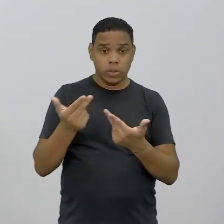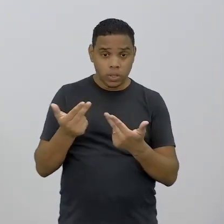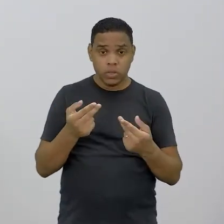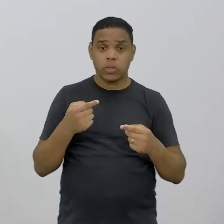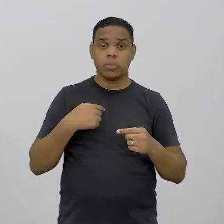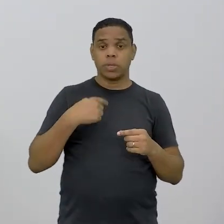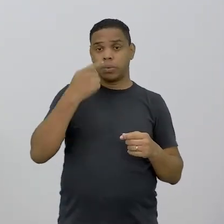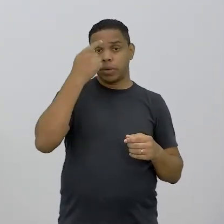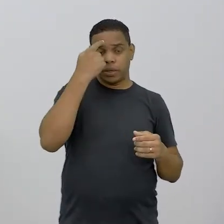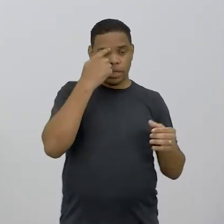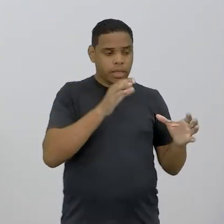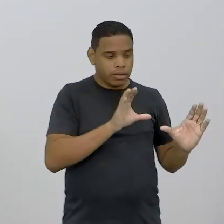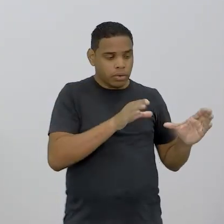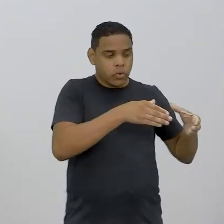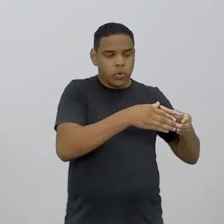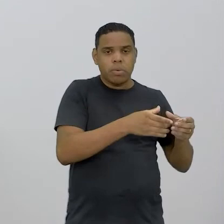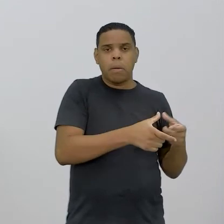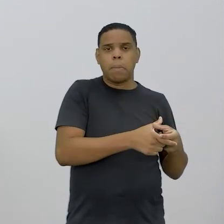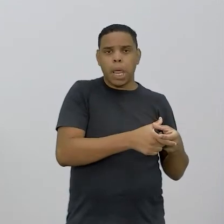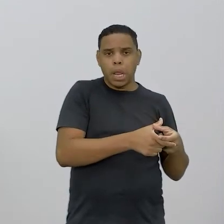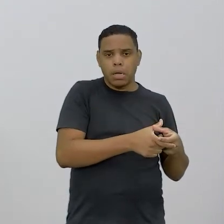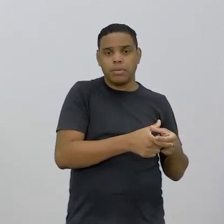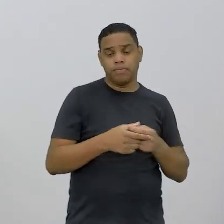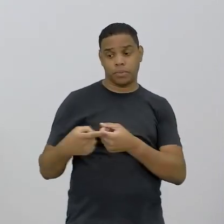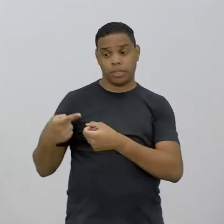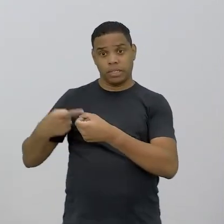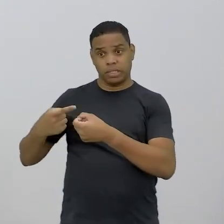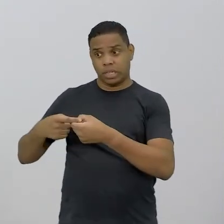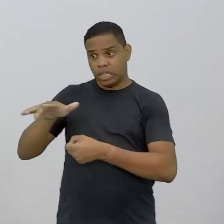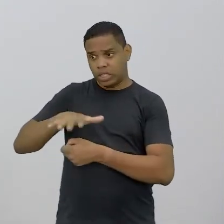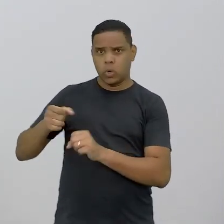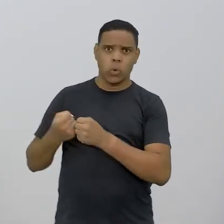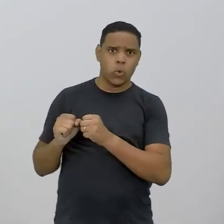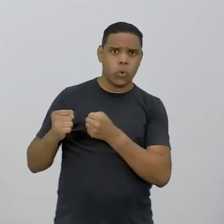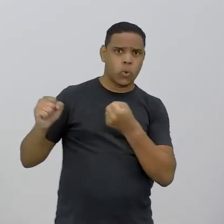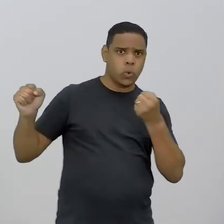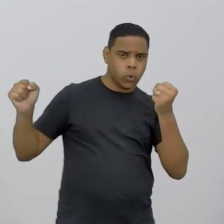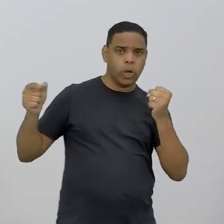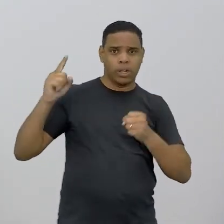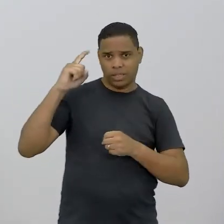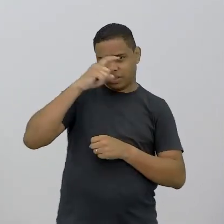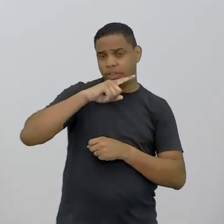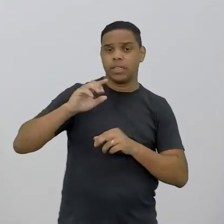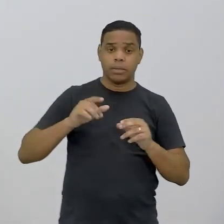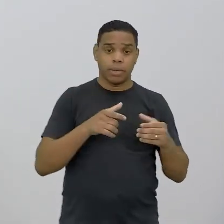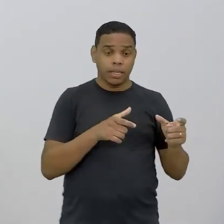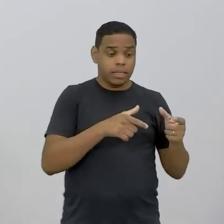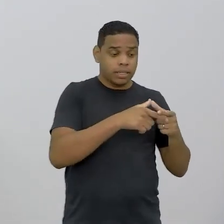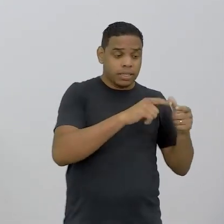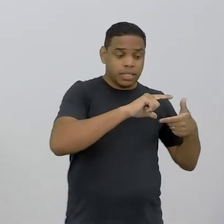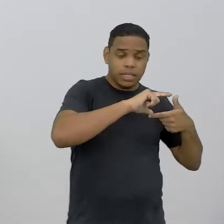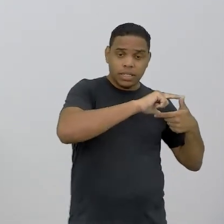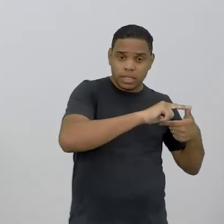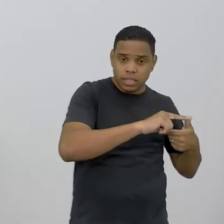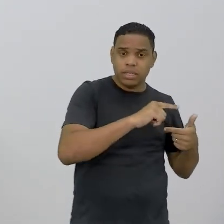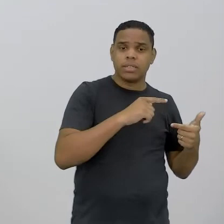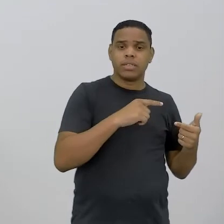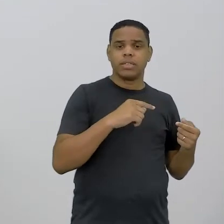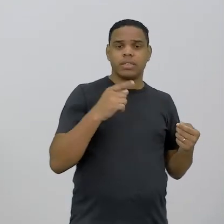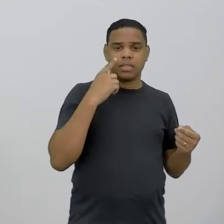mundo menor, né? Então, quer dizer, a sociedade urbana ela é mais complexa e a sociedade tradicional ela é menos complexa, ela é